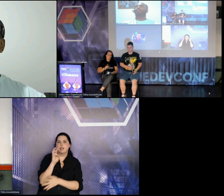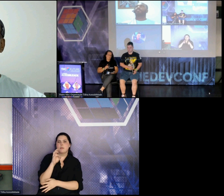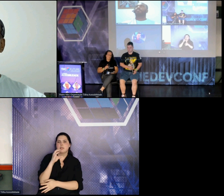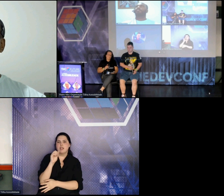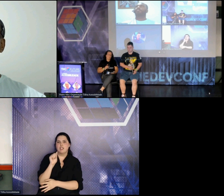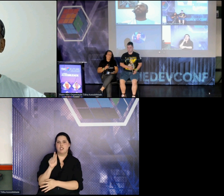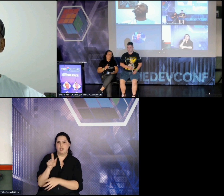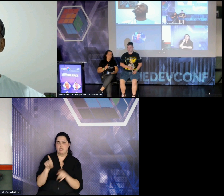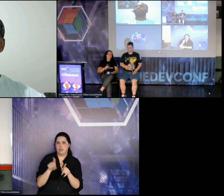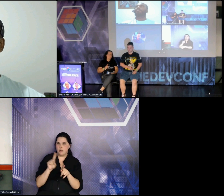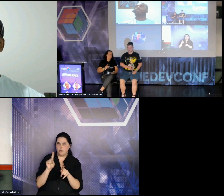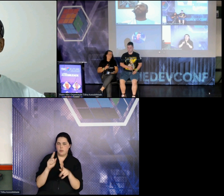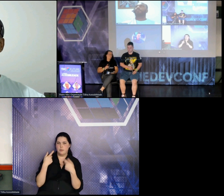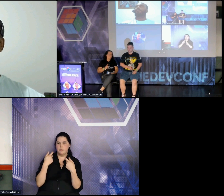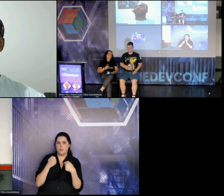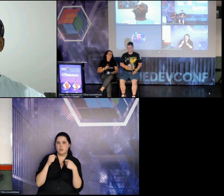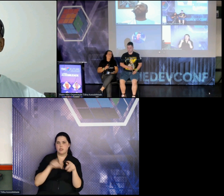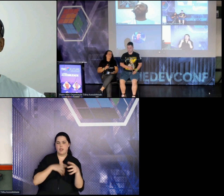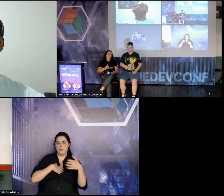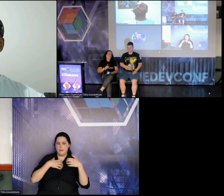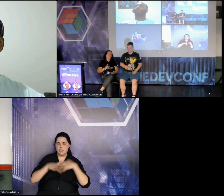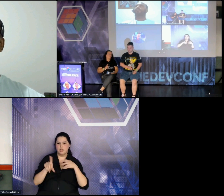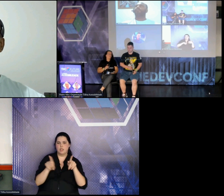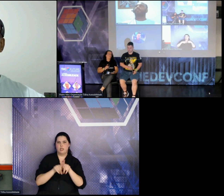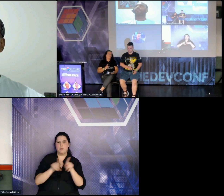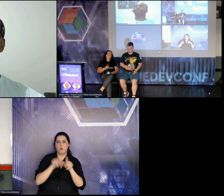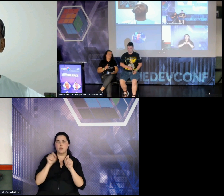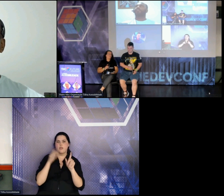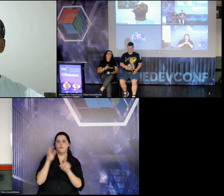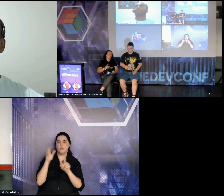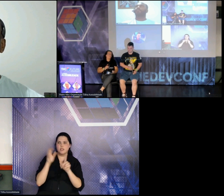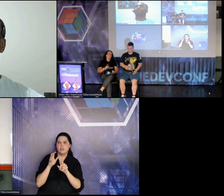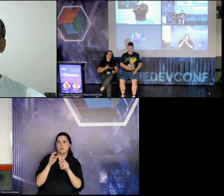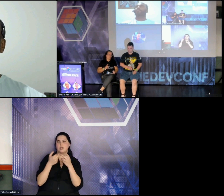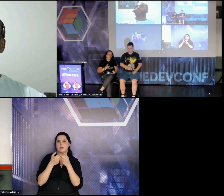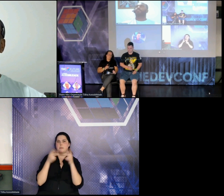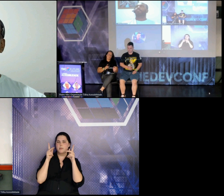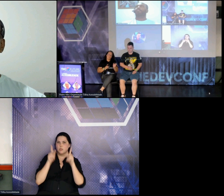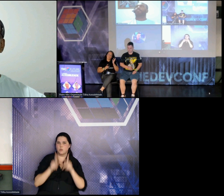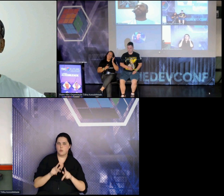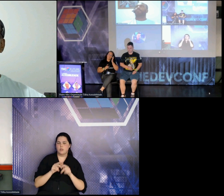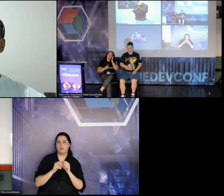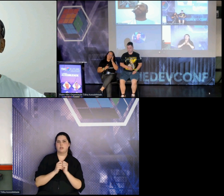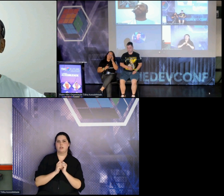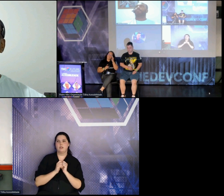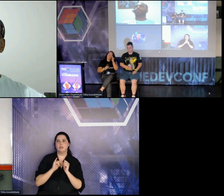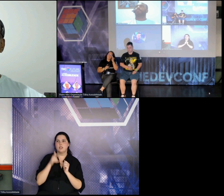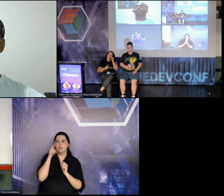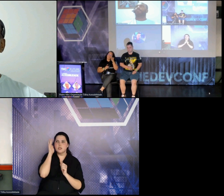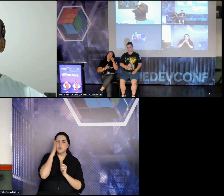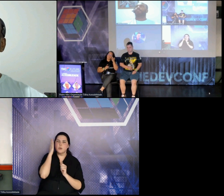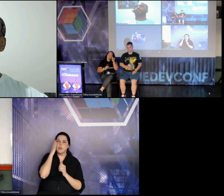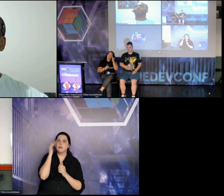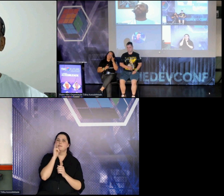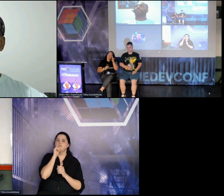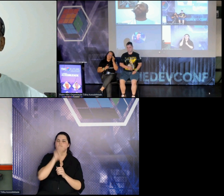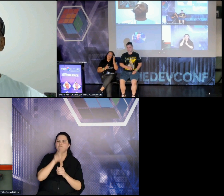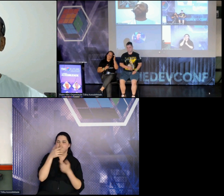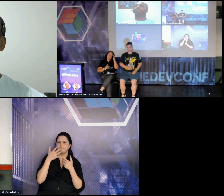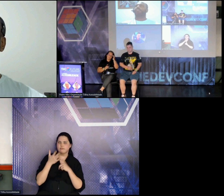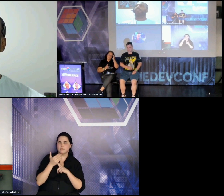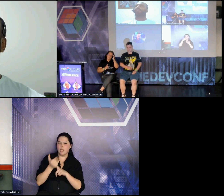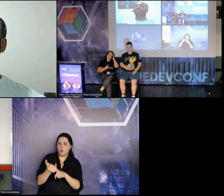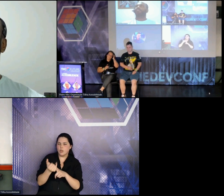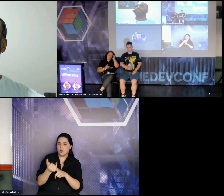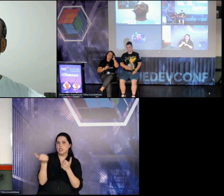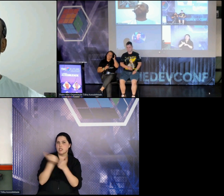vezes você ter a empatia do que vai impactar aqui as pessoas. Se você souber, por exemplo, utilizar alguma tecnologia assistiva,